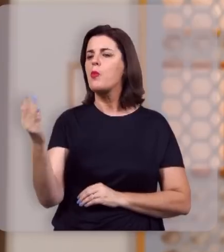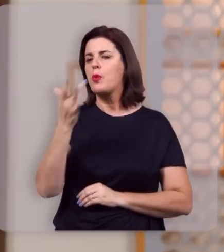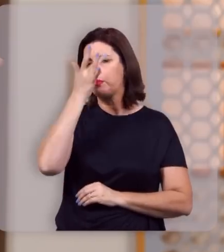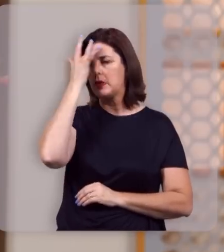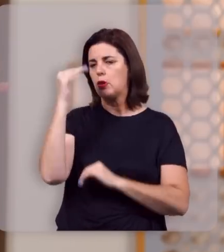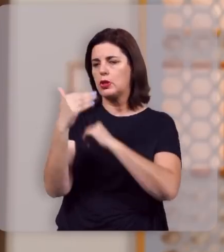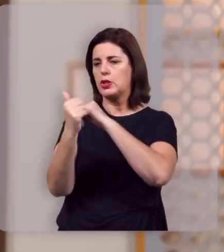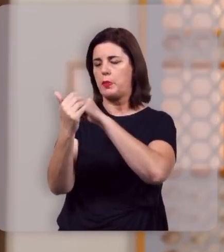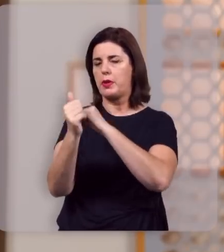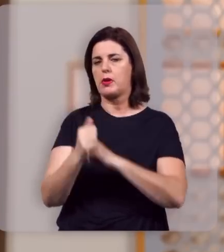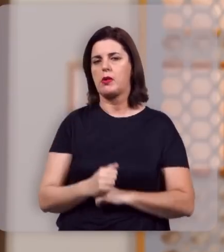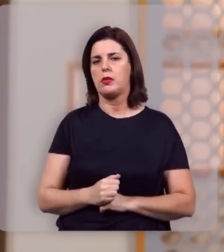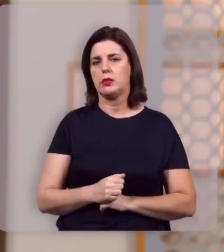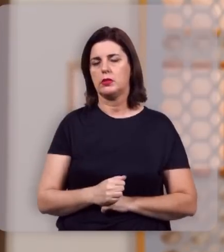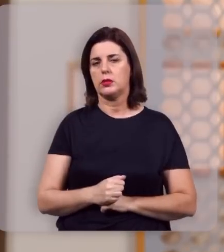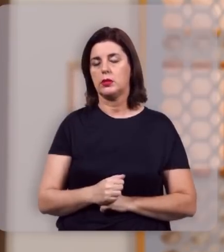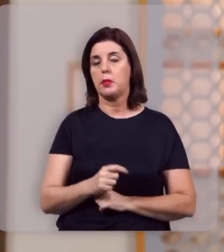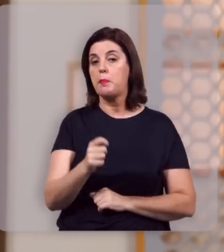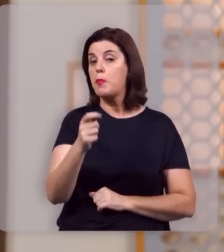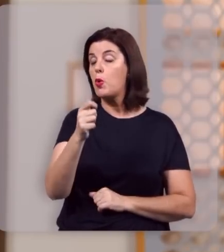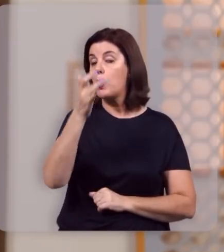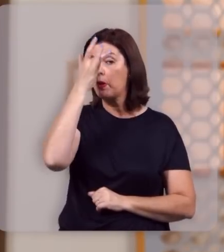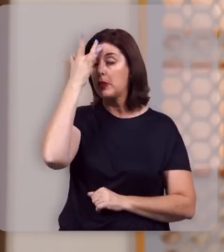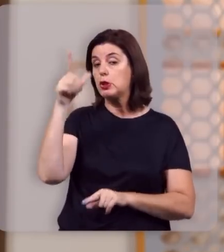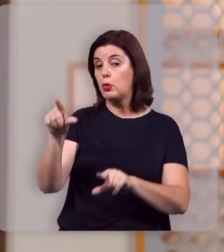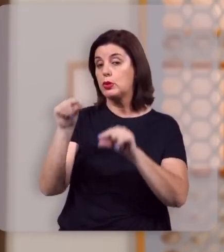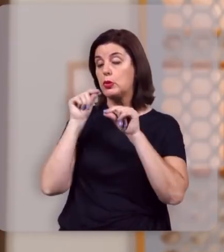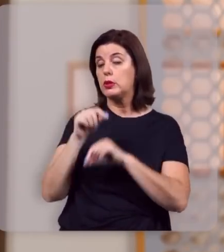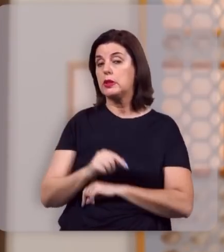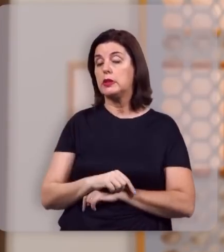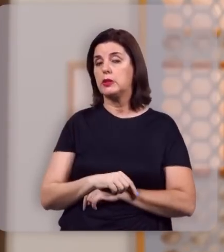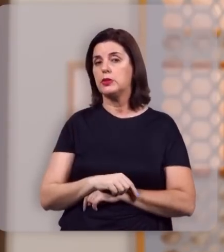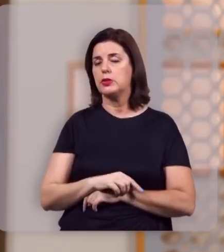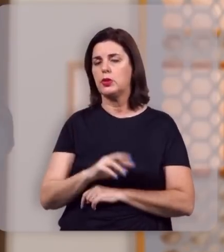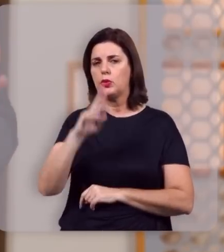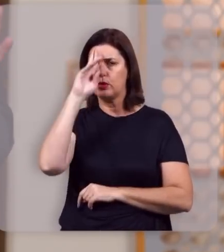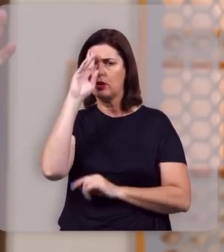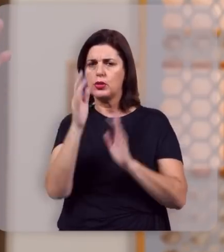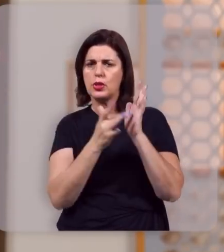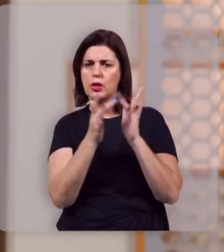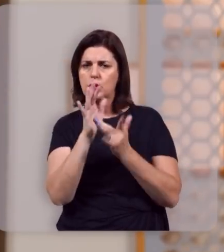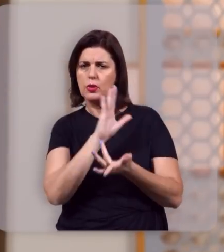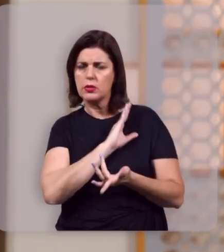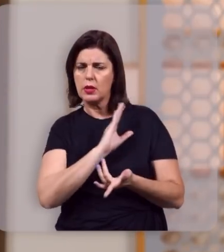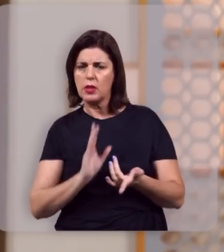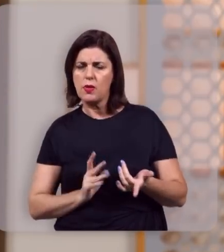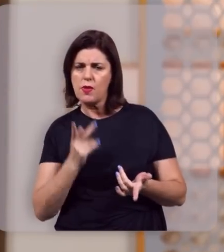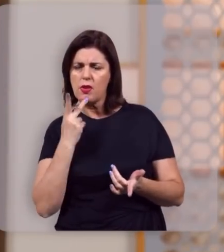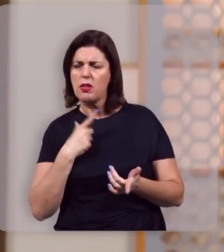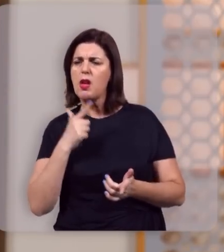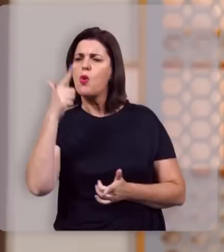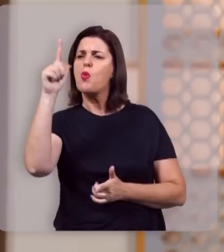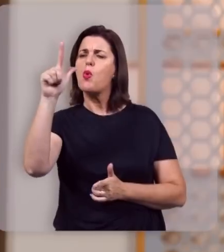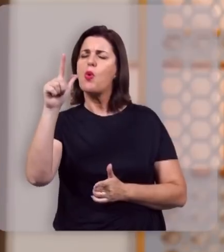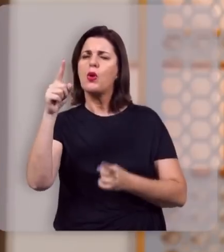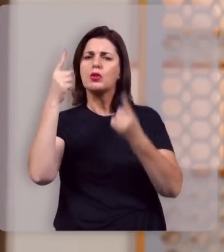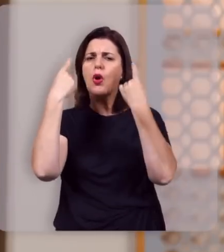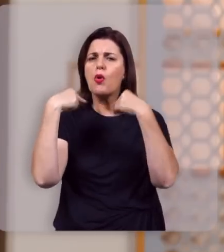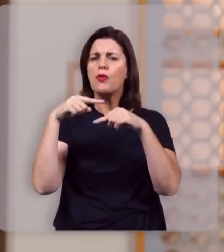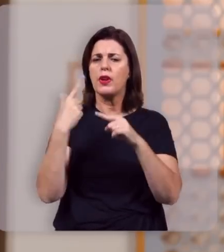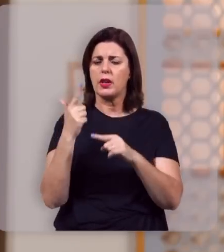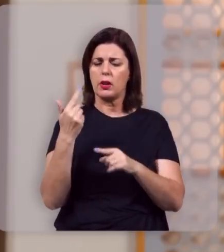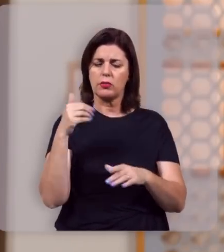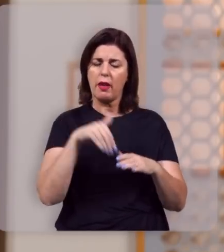chamados, poucos escolhidos. O Senhor Jesus Cristo disse: eu tenho outras ovelhas que não estão ainda no